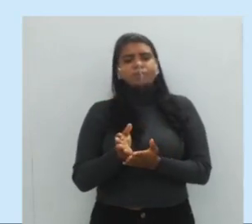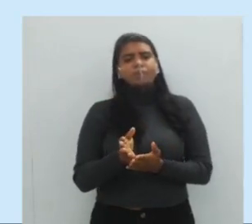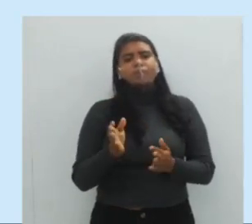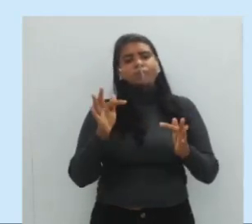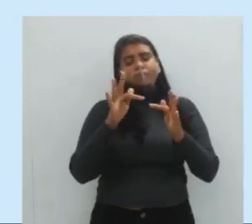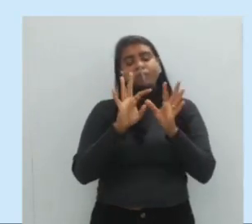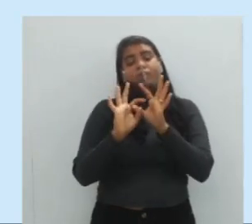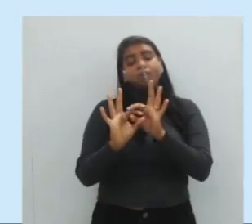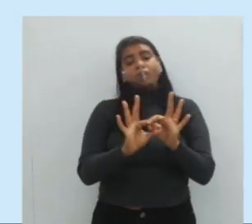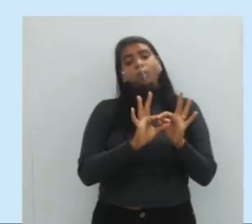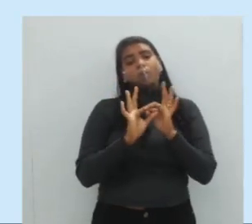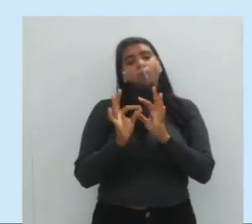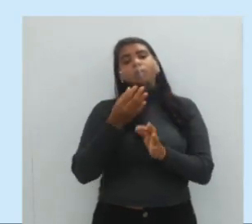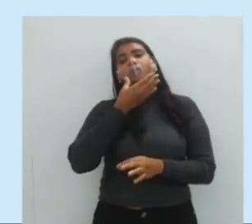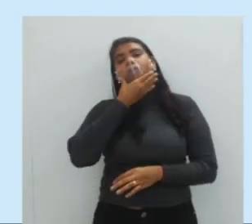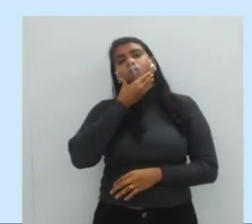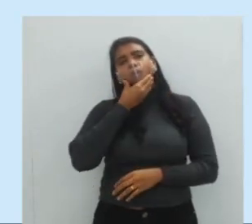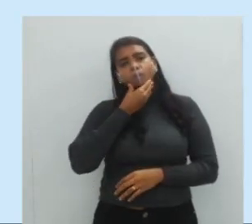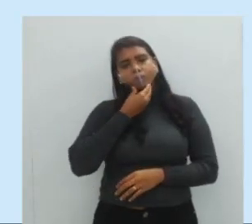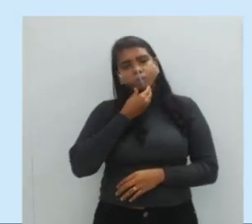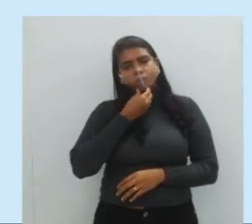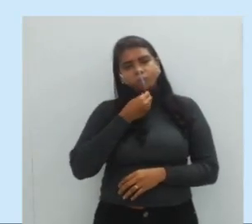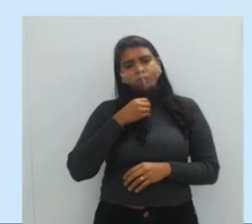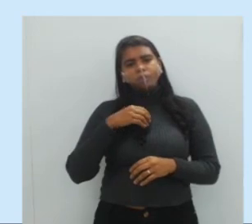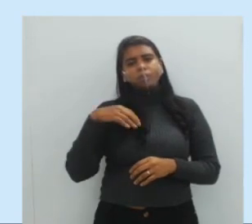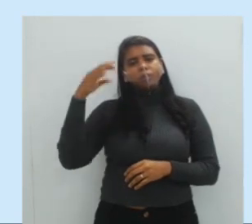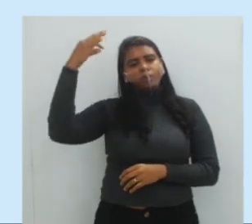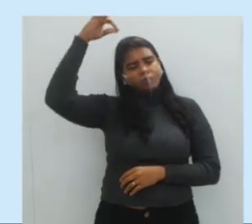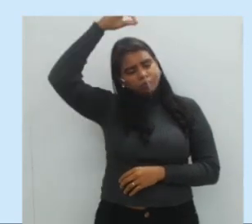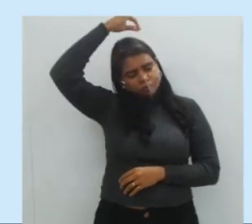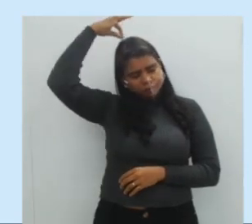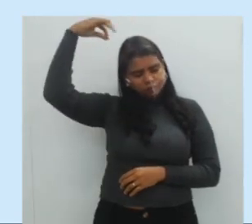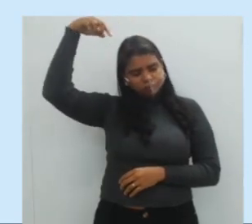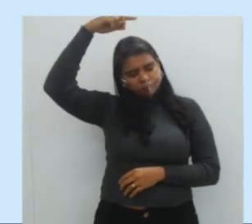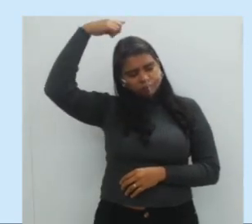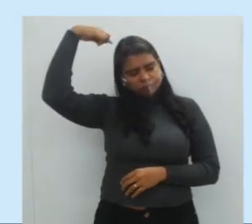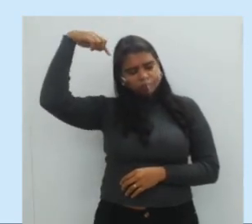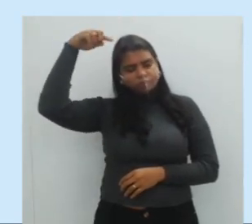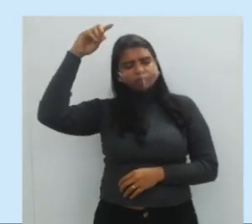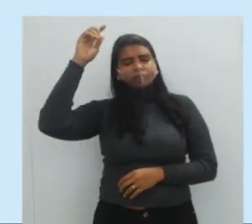religar, unir o homem, o divino e a